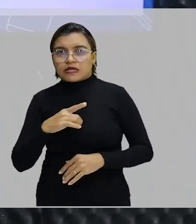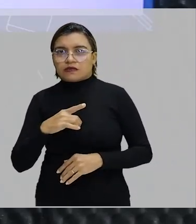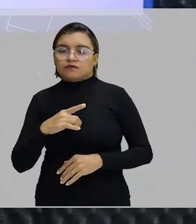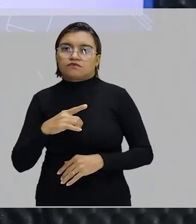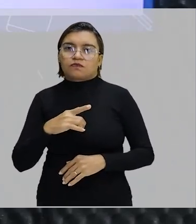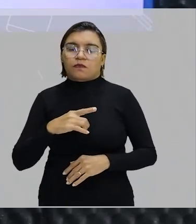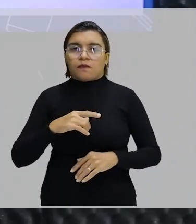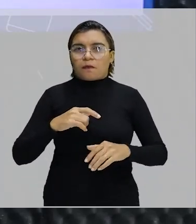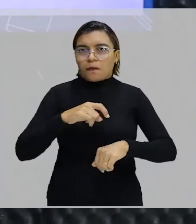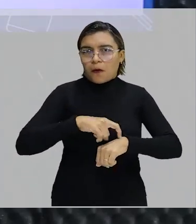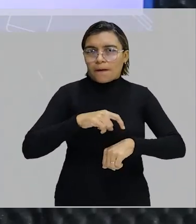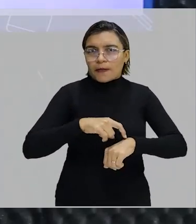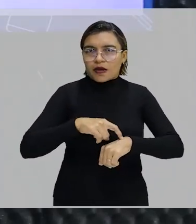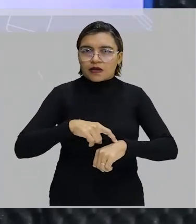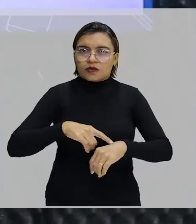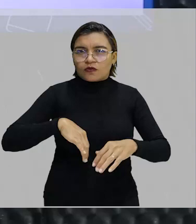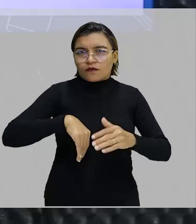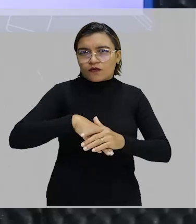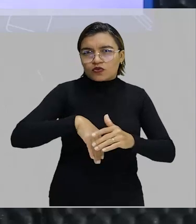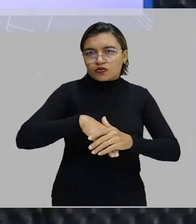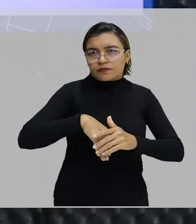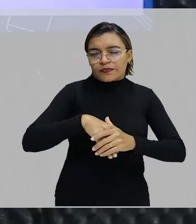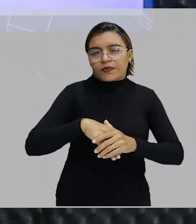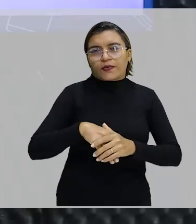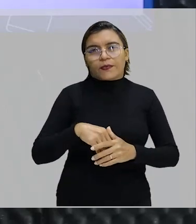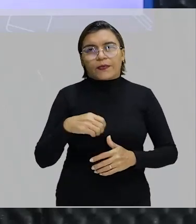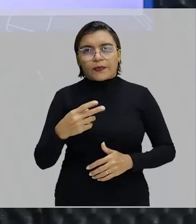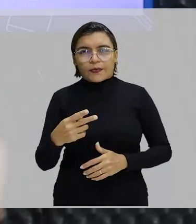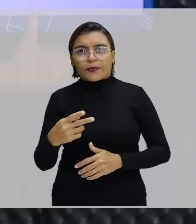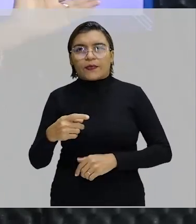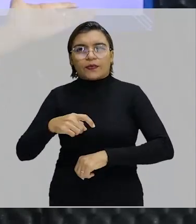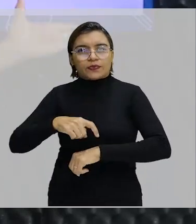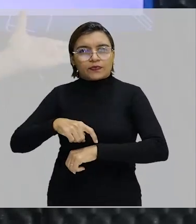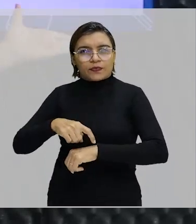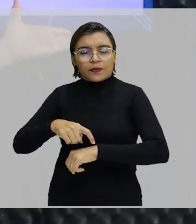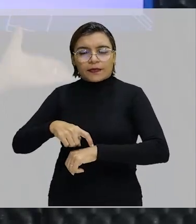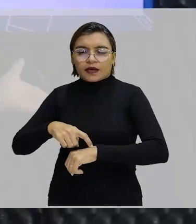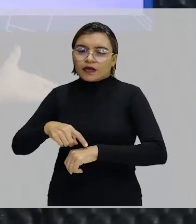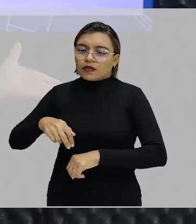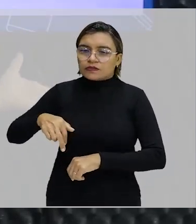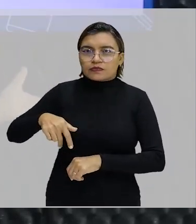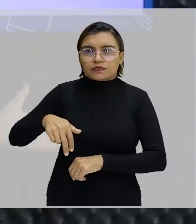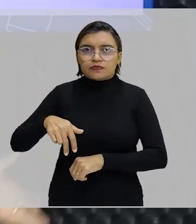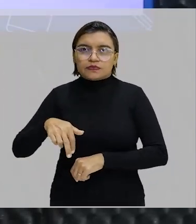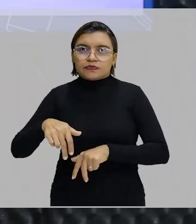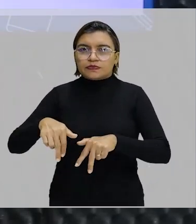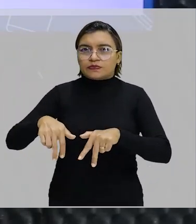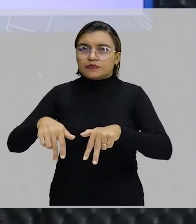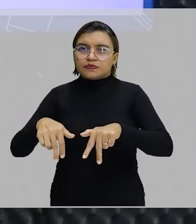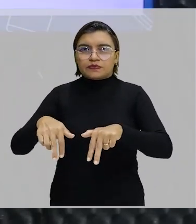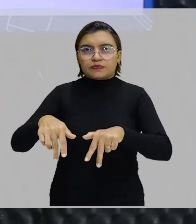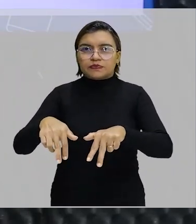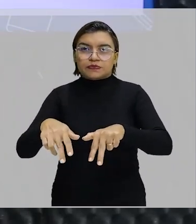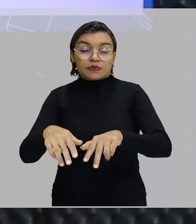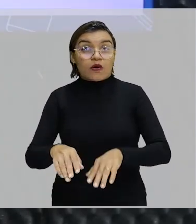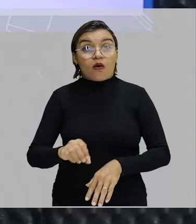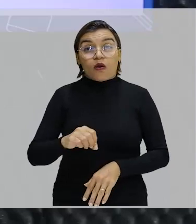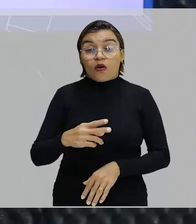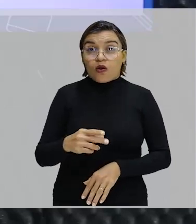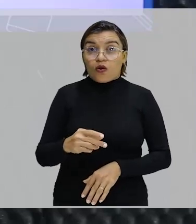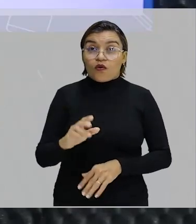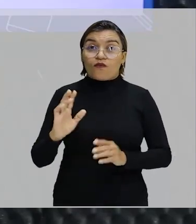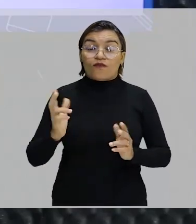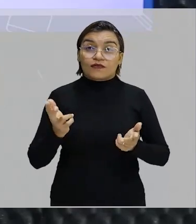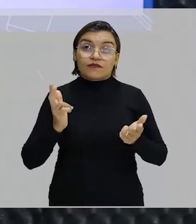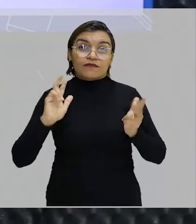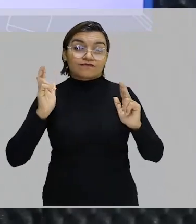na praia, numa caminhada despretensiosa pela Avenida Litorânea aqui em São Luís, numa resenha que a gente chama, o que é